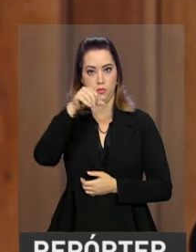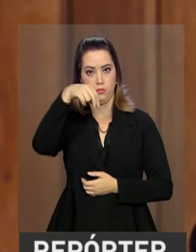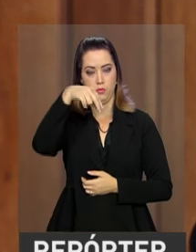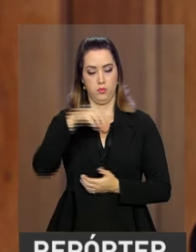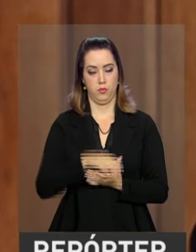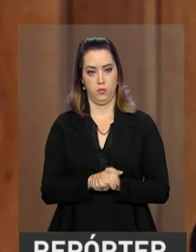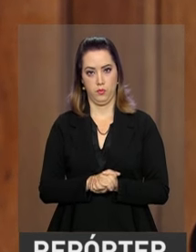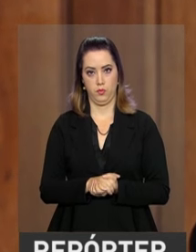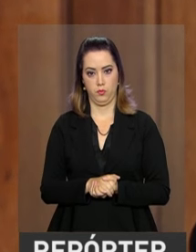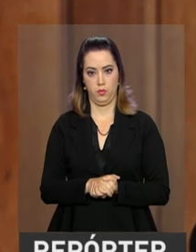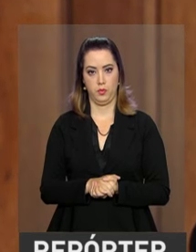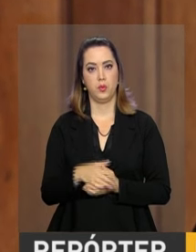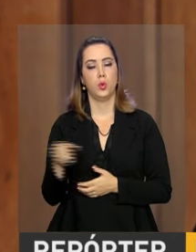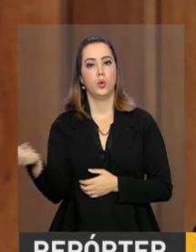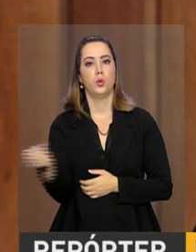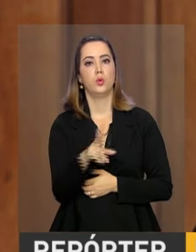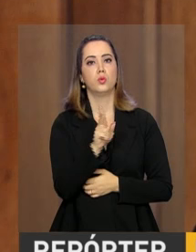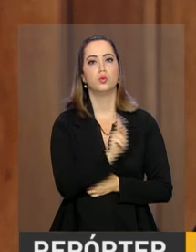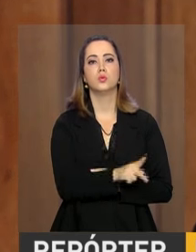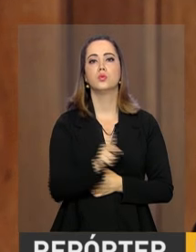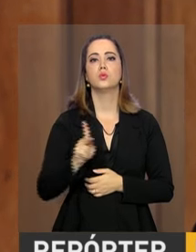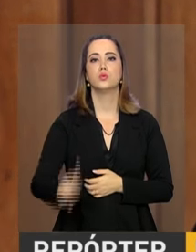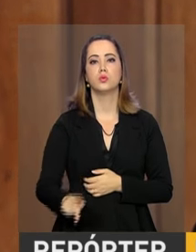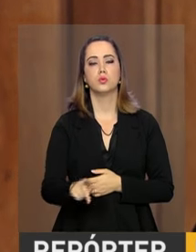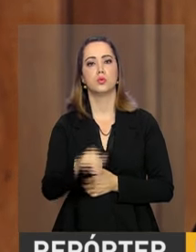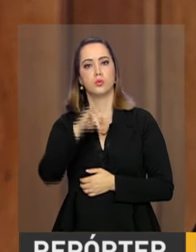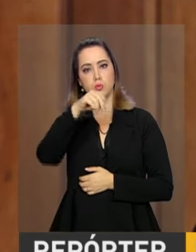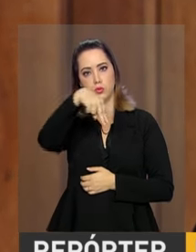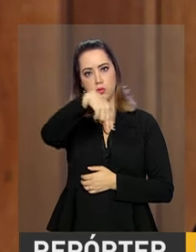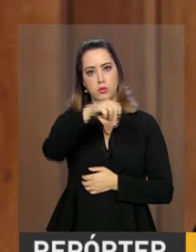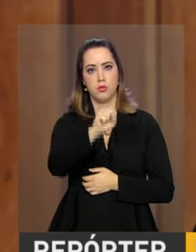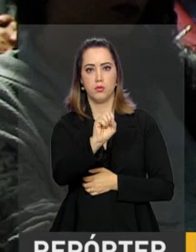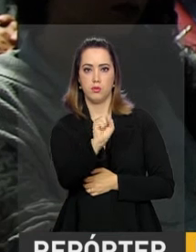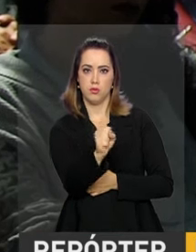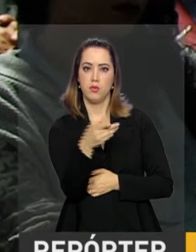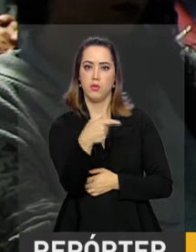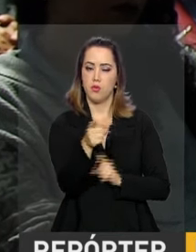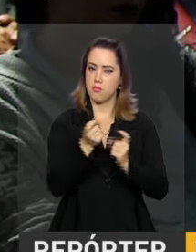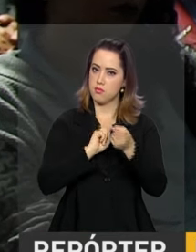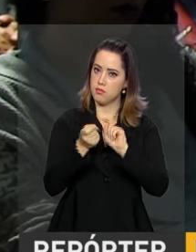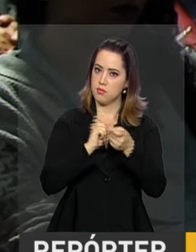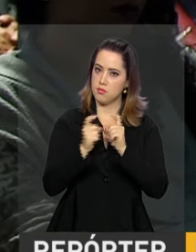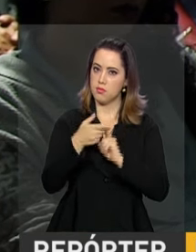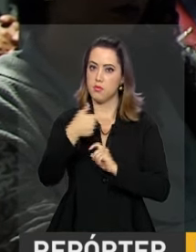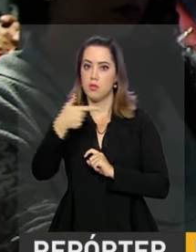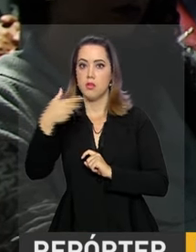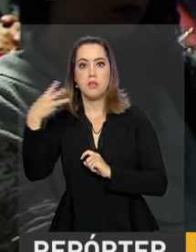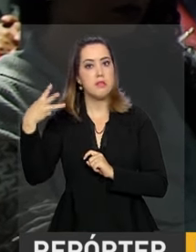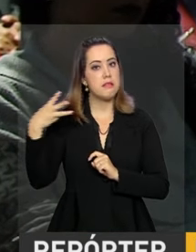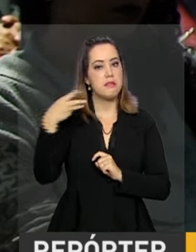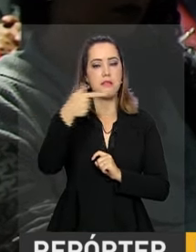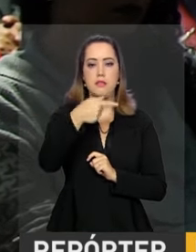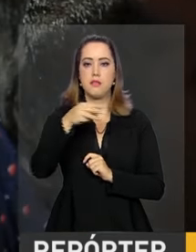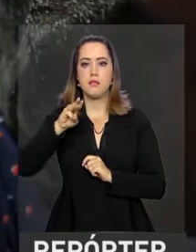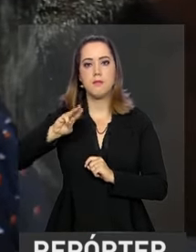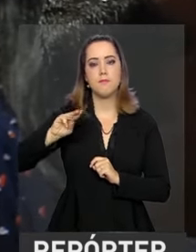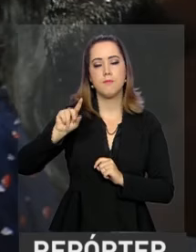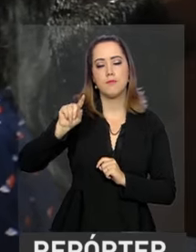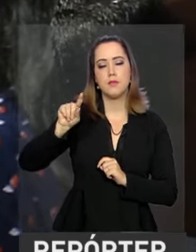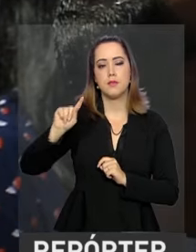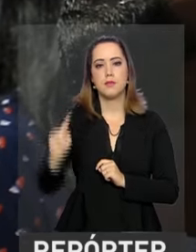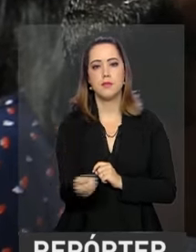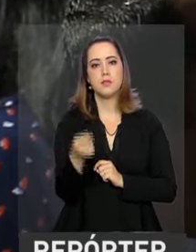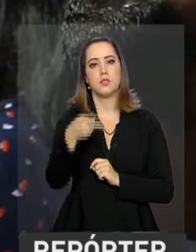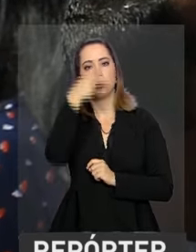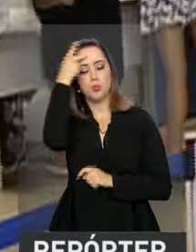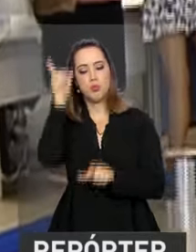O desafio para o novo presidente do INSS inclui administrar 37 mil funcionários diretos e